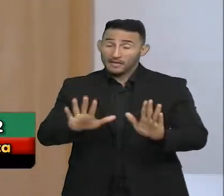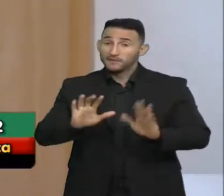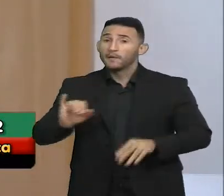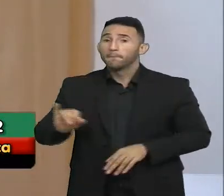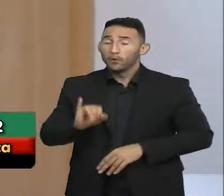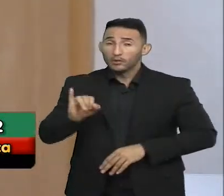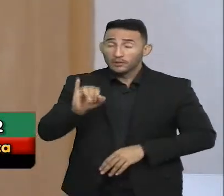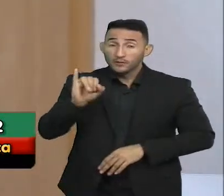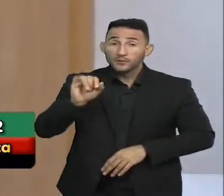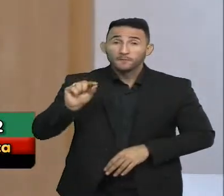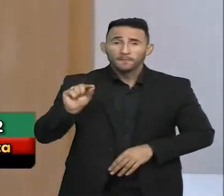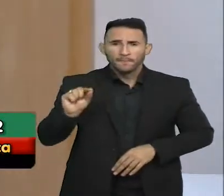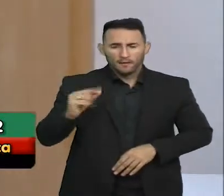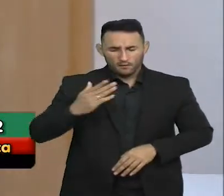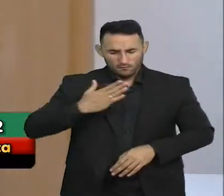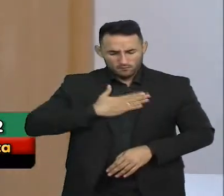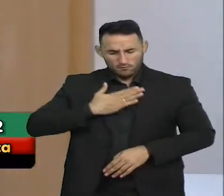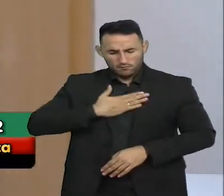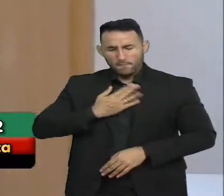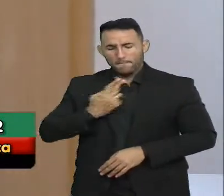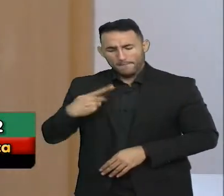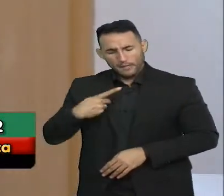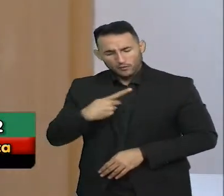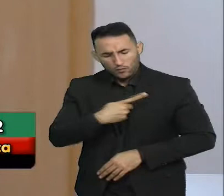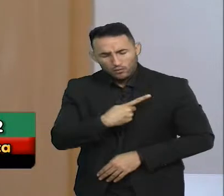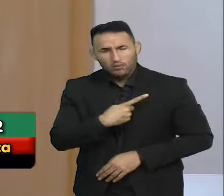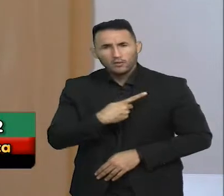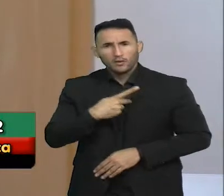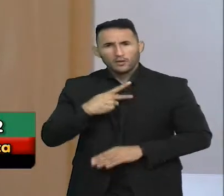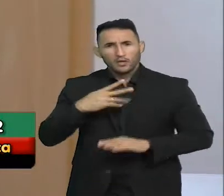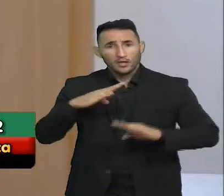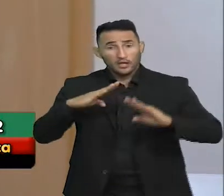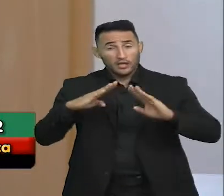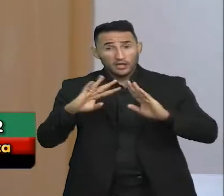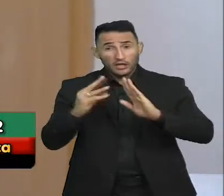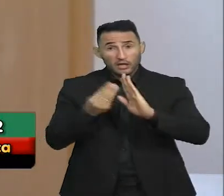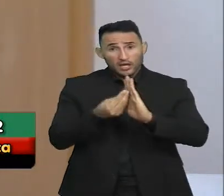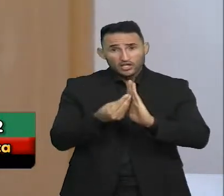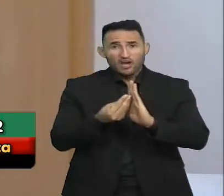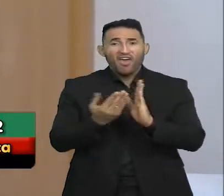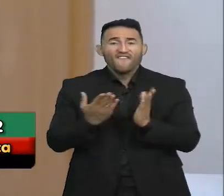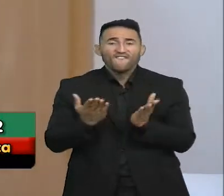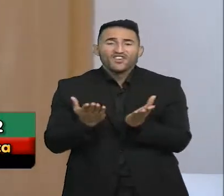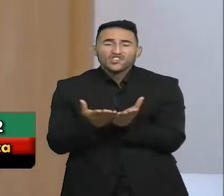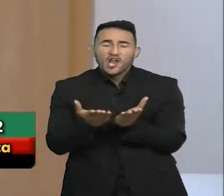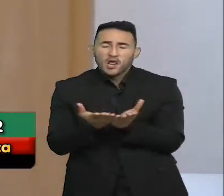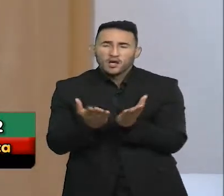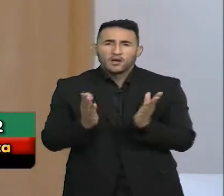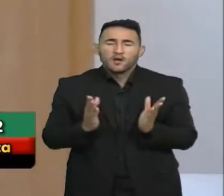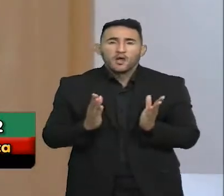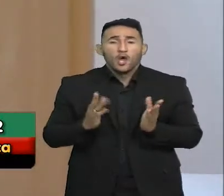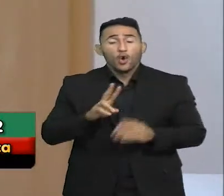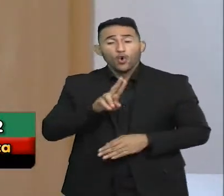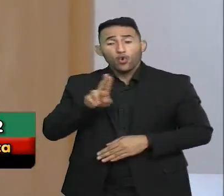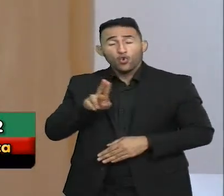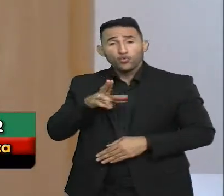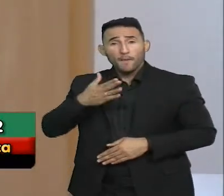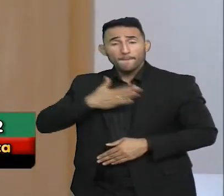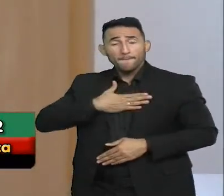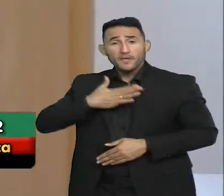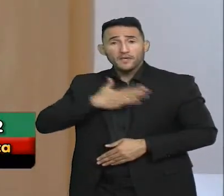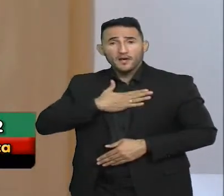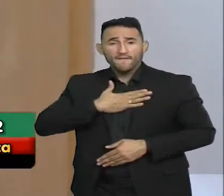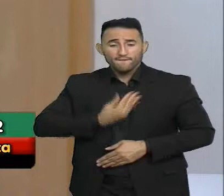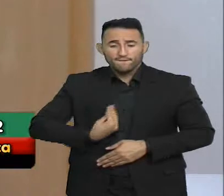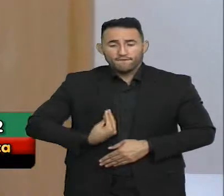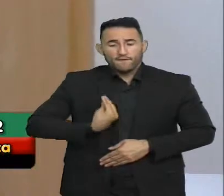eu, como pastor de uma igreja evangélica, eu use a minha voz para aqueles que sofrem algo que eu